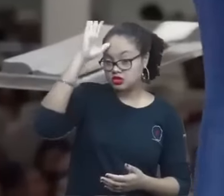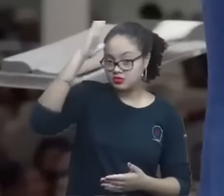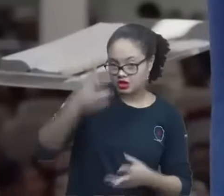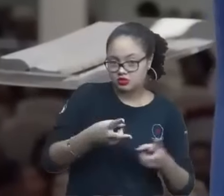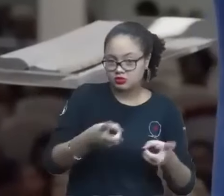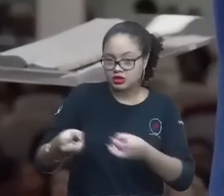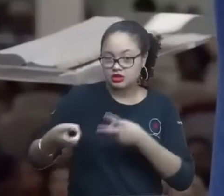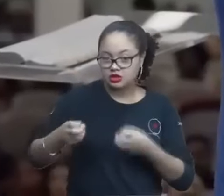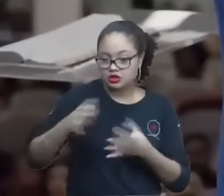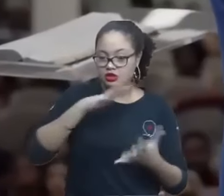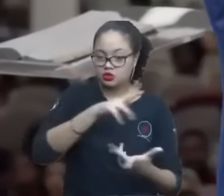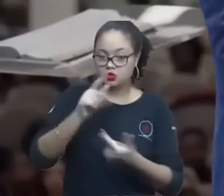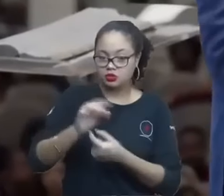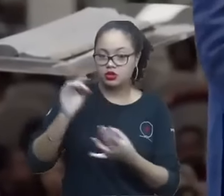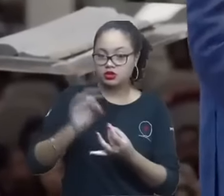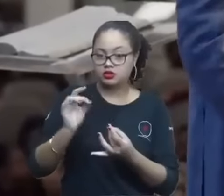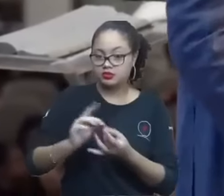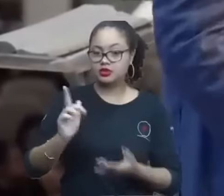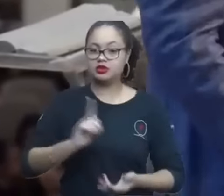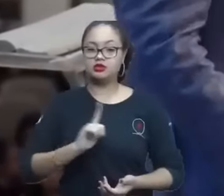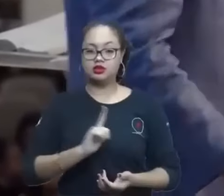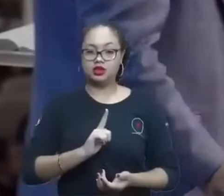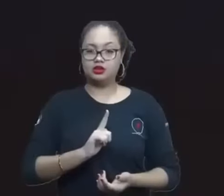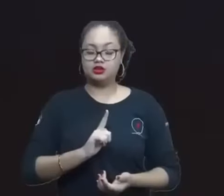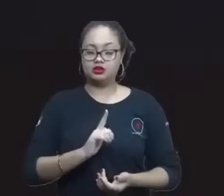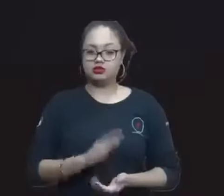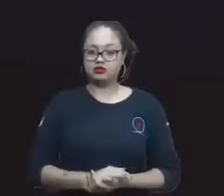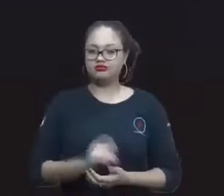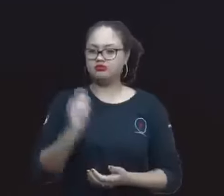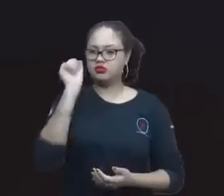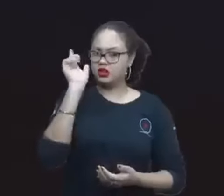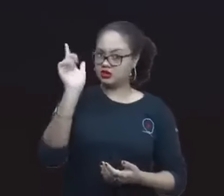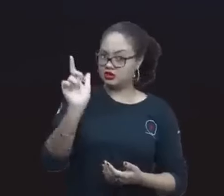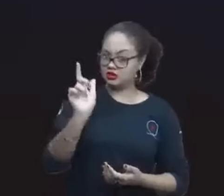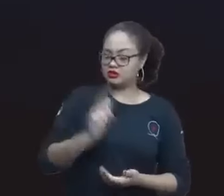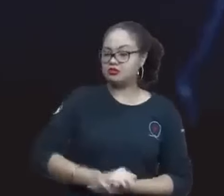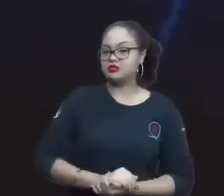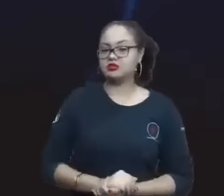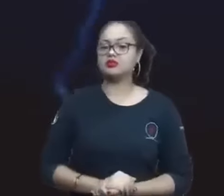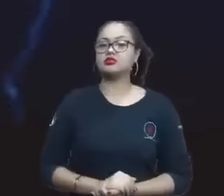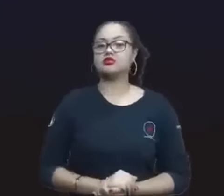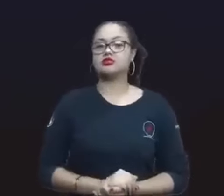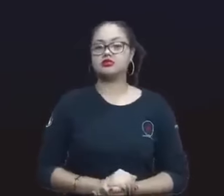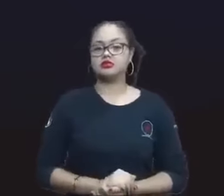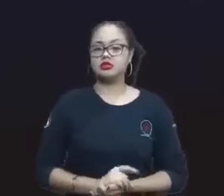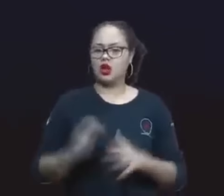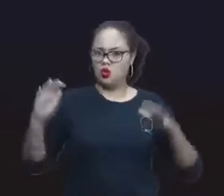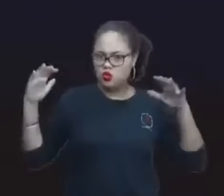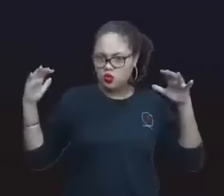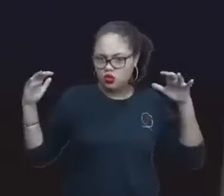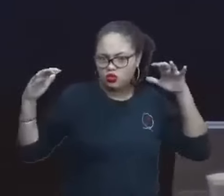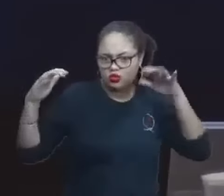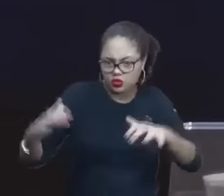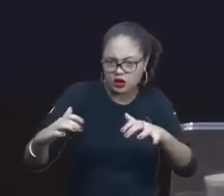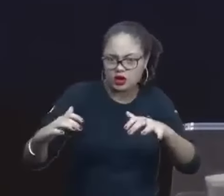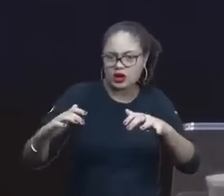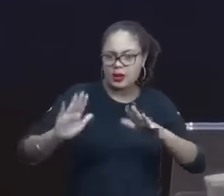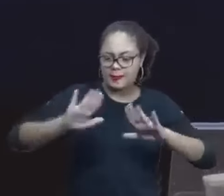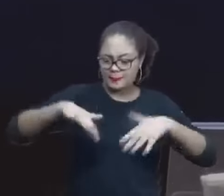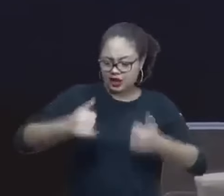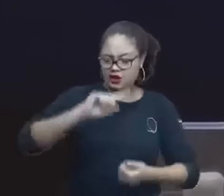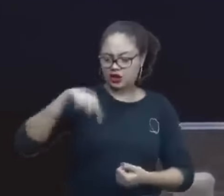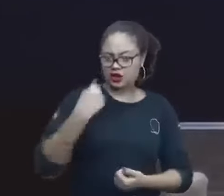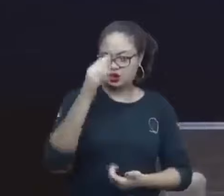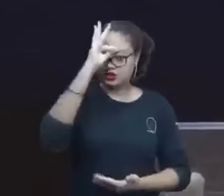discernimento do mundo espiritual ele já tem olha que coisa interessante como é que a tempestade aprimora a